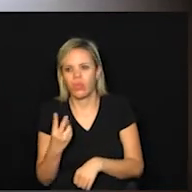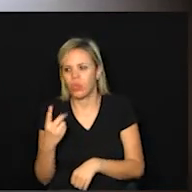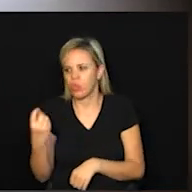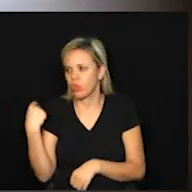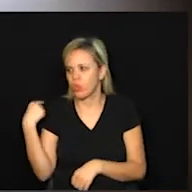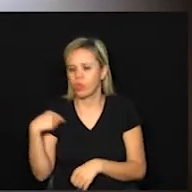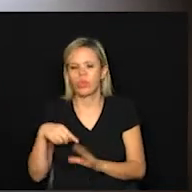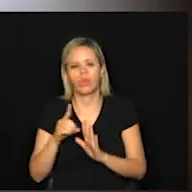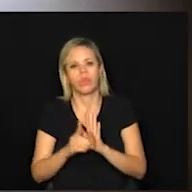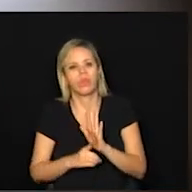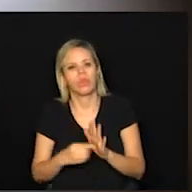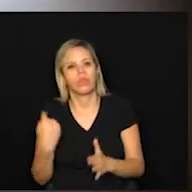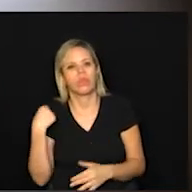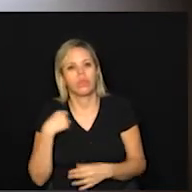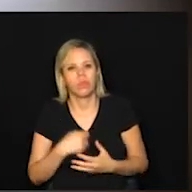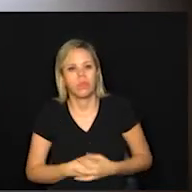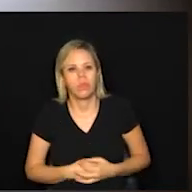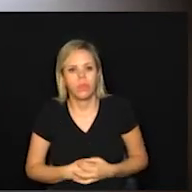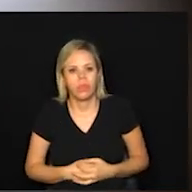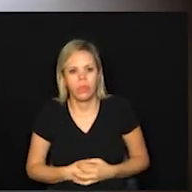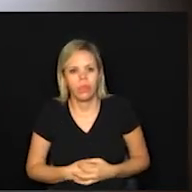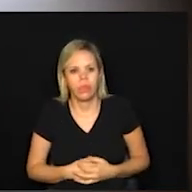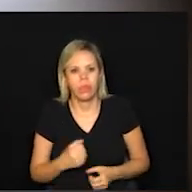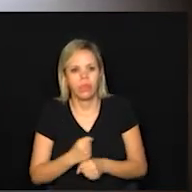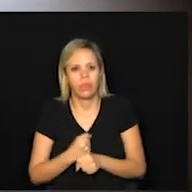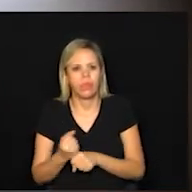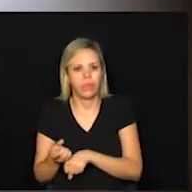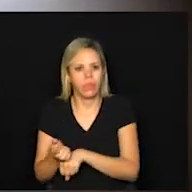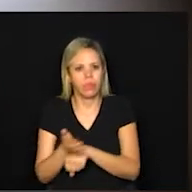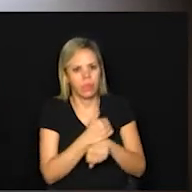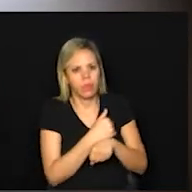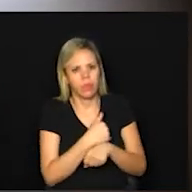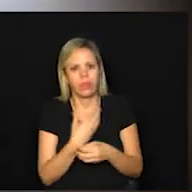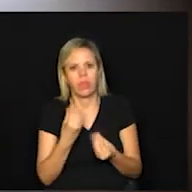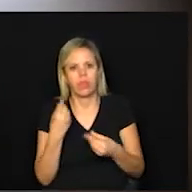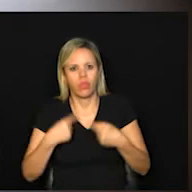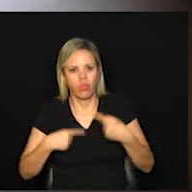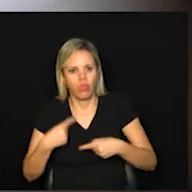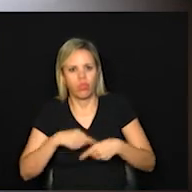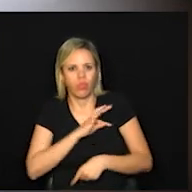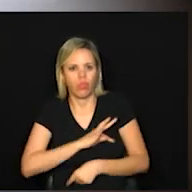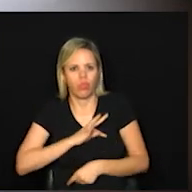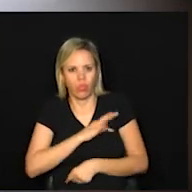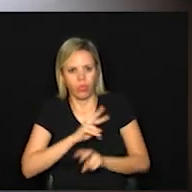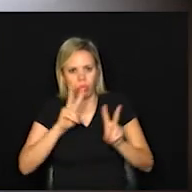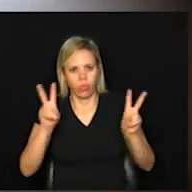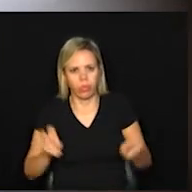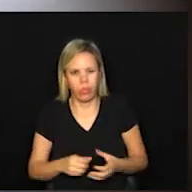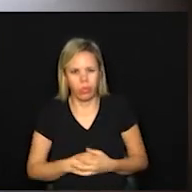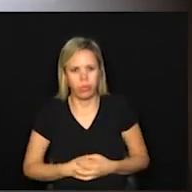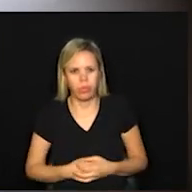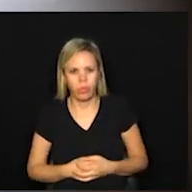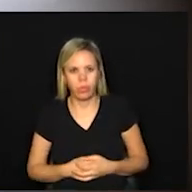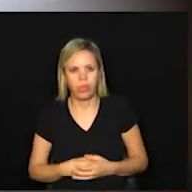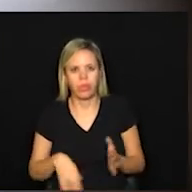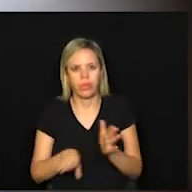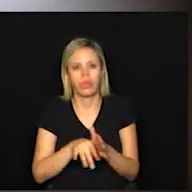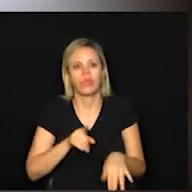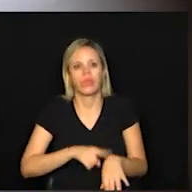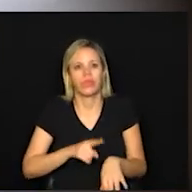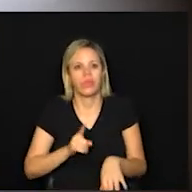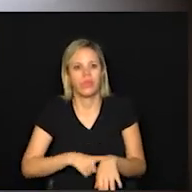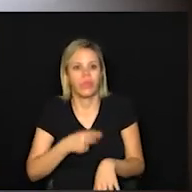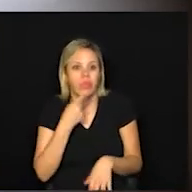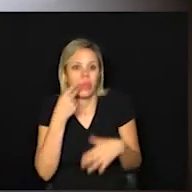2016, decretado naquela época, né? Já nos anos anteriores, muita discussão técnica sobre isso. Chegou um momento em que a gente